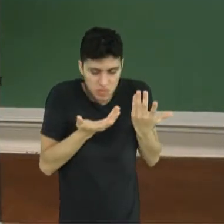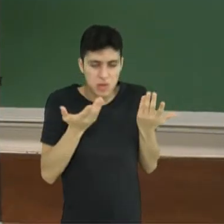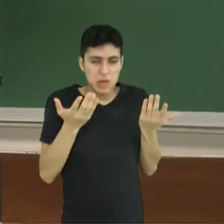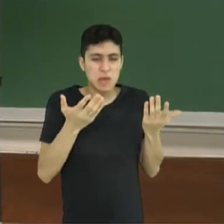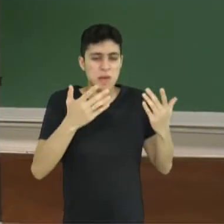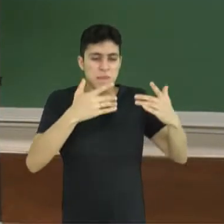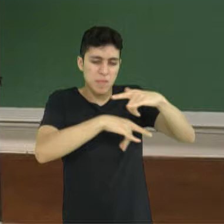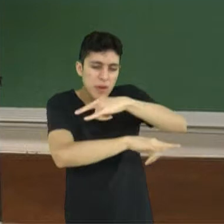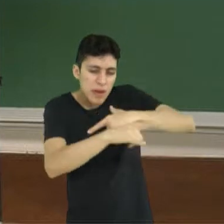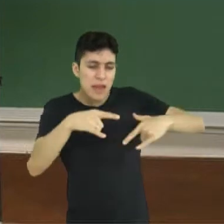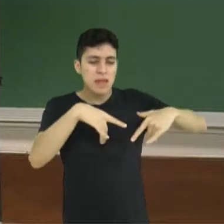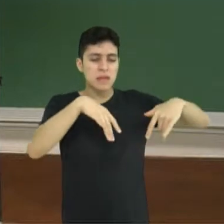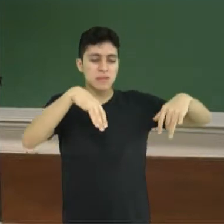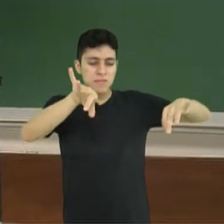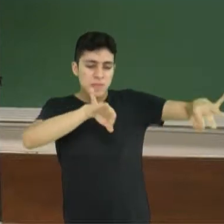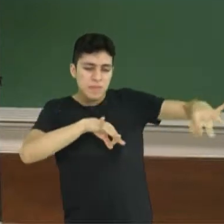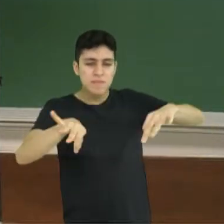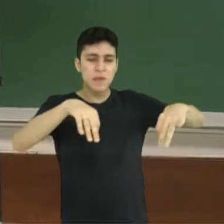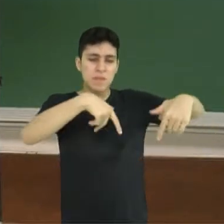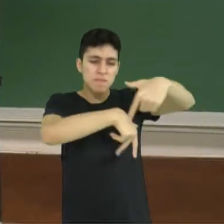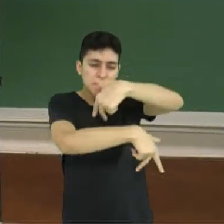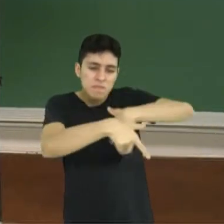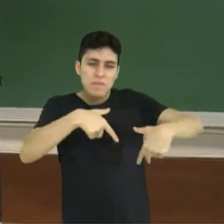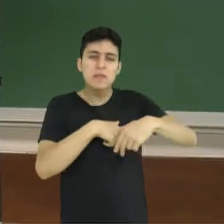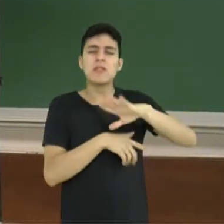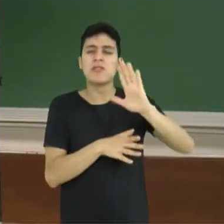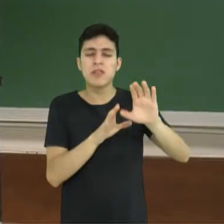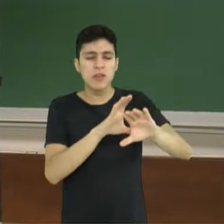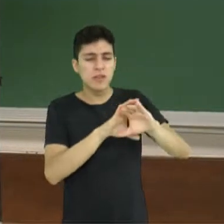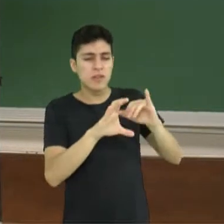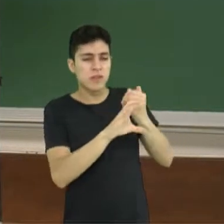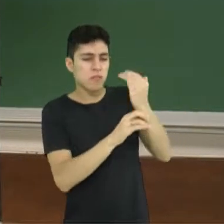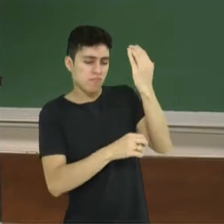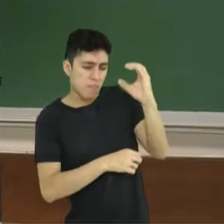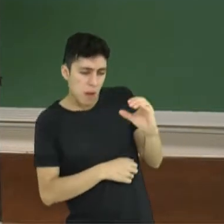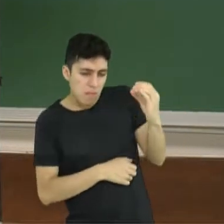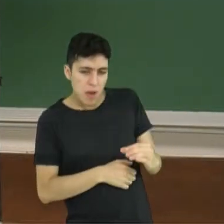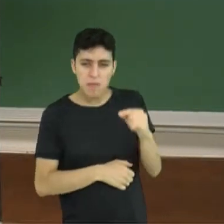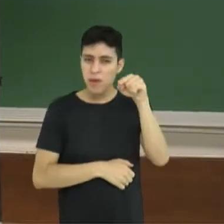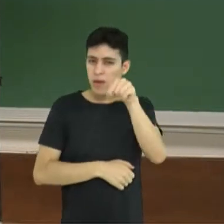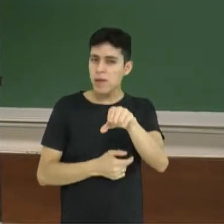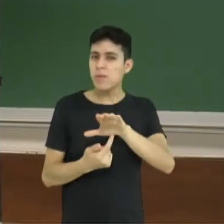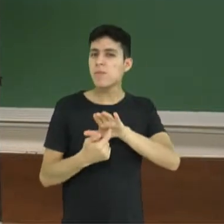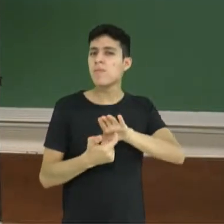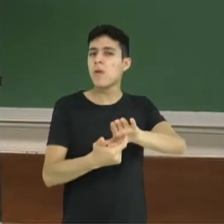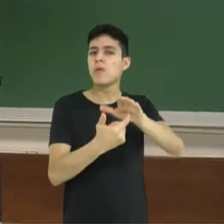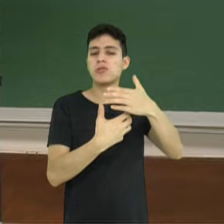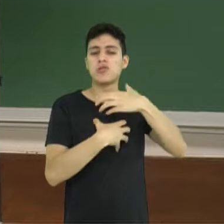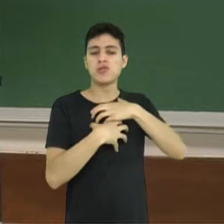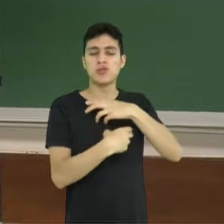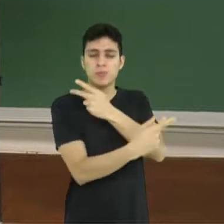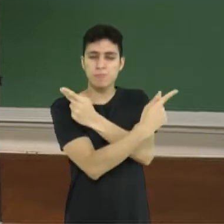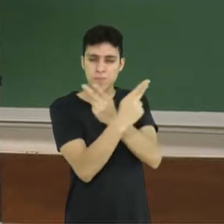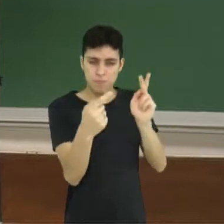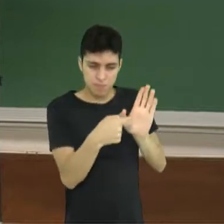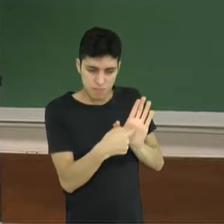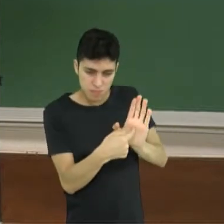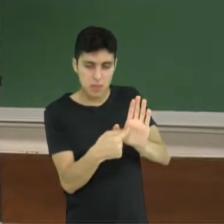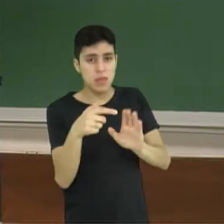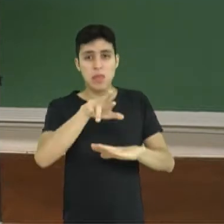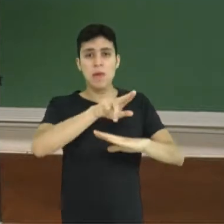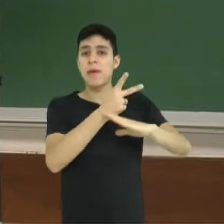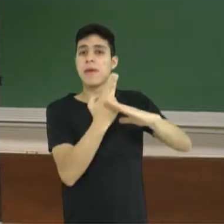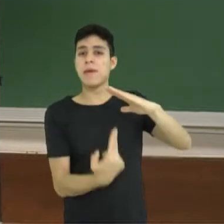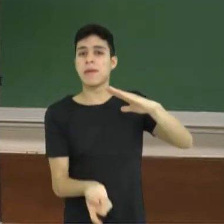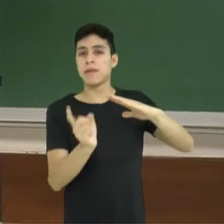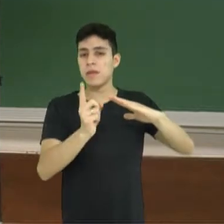em cima do lago toda essa apresentação. Tem altos vídeos no YouTube, vale a pena ver, é muito bacana como funciona. Eles não estão mergulhados, tá?